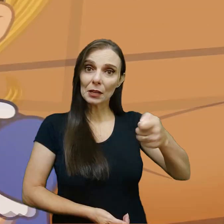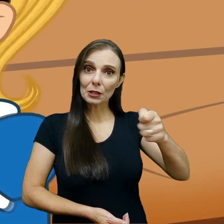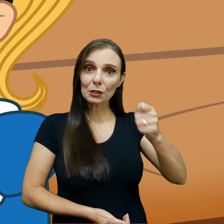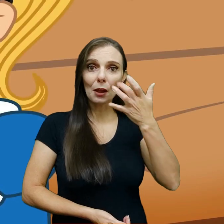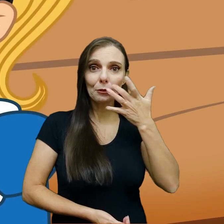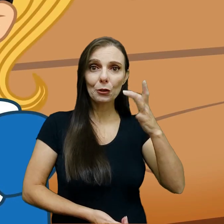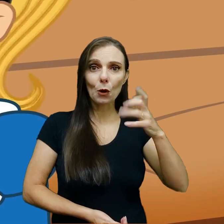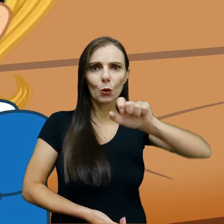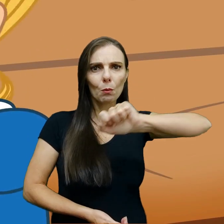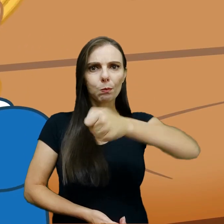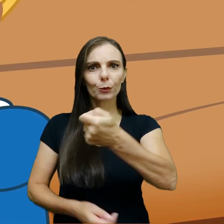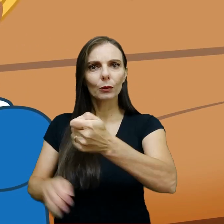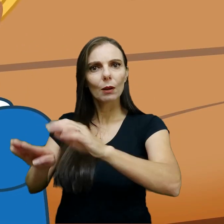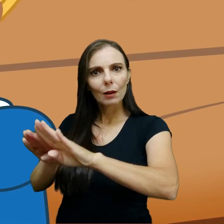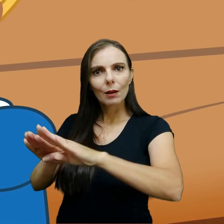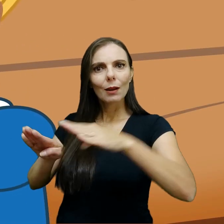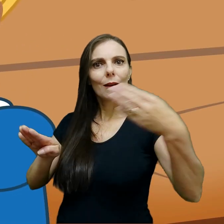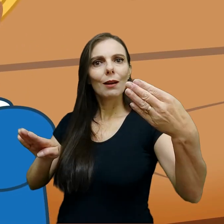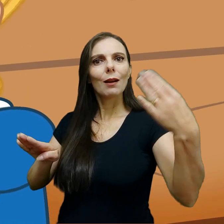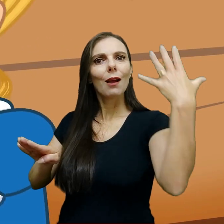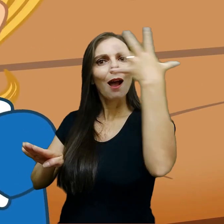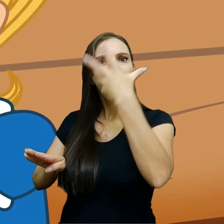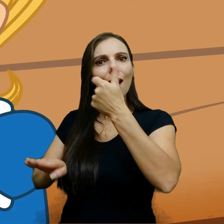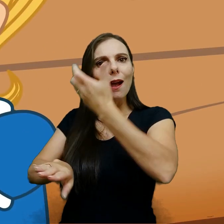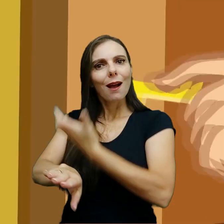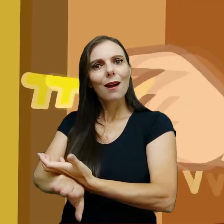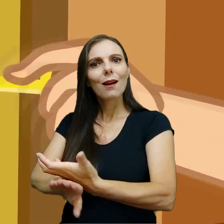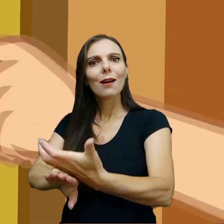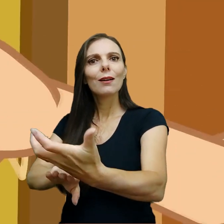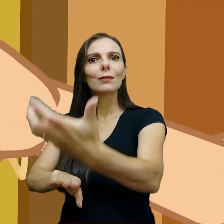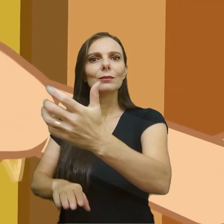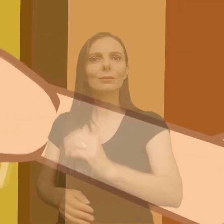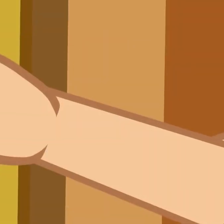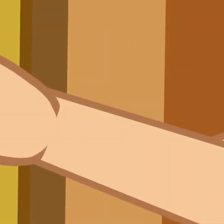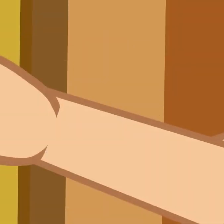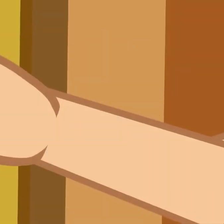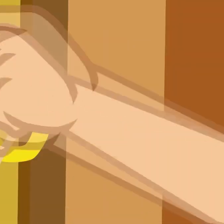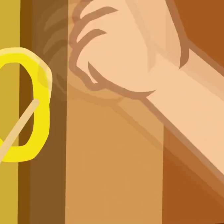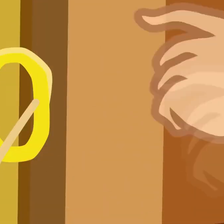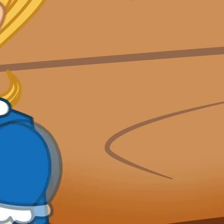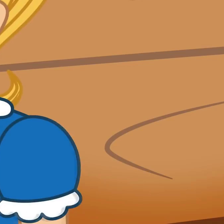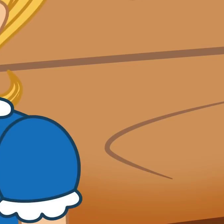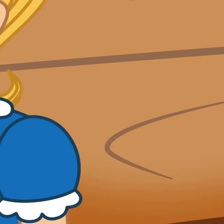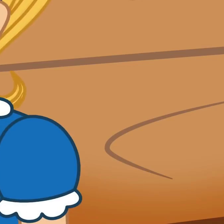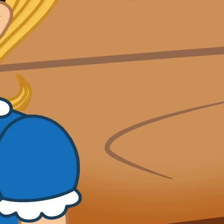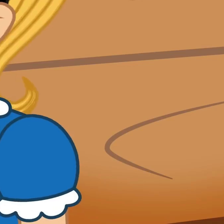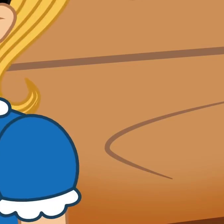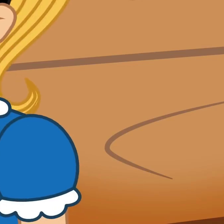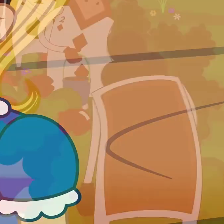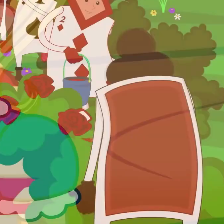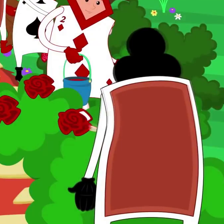A chave de ouro abriu a porta para um belo jardim.